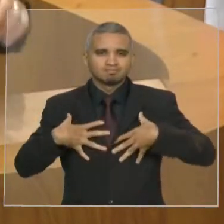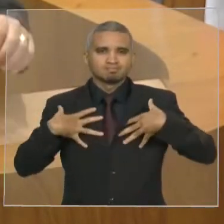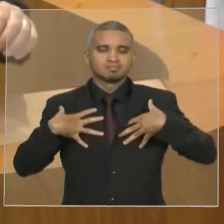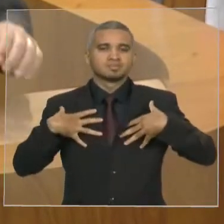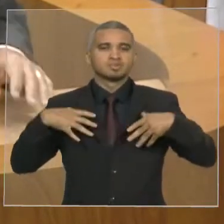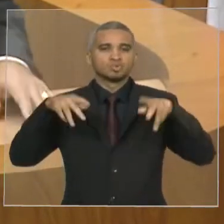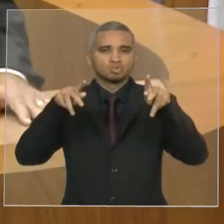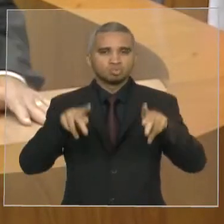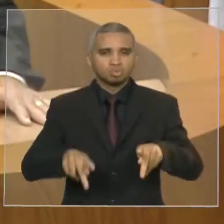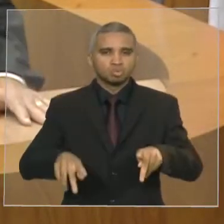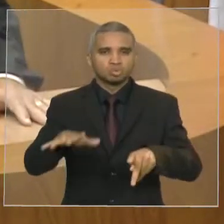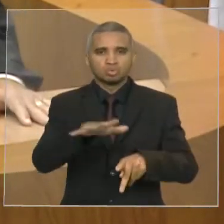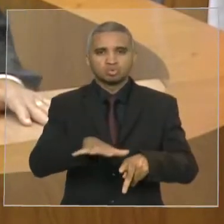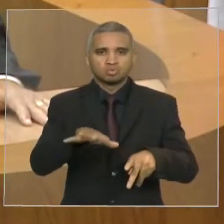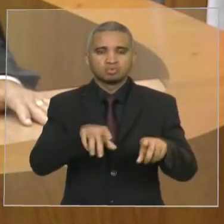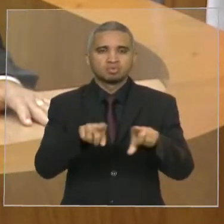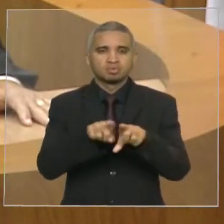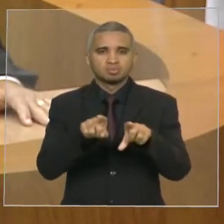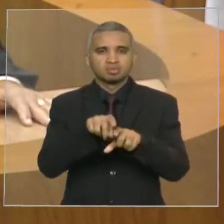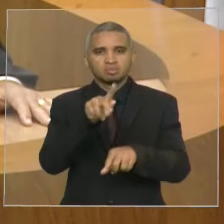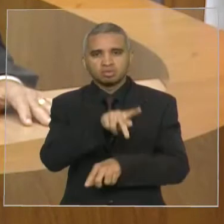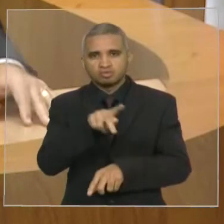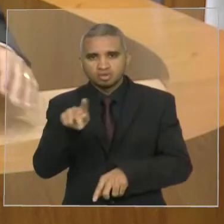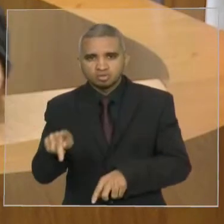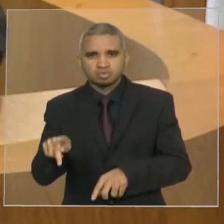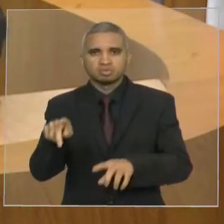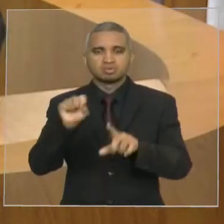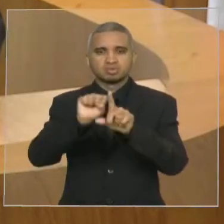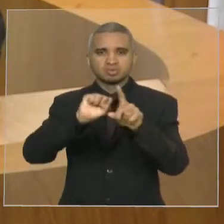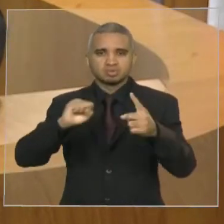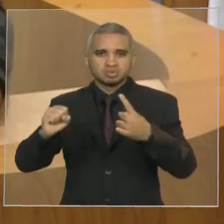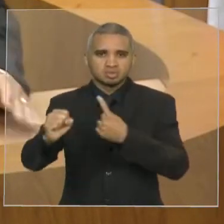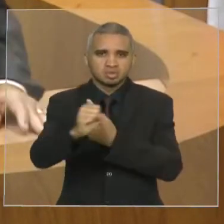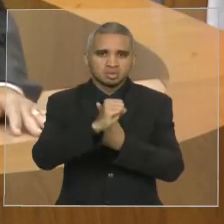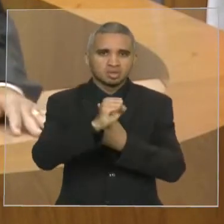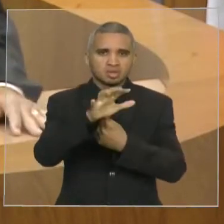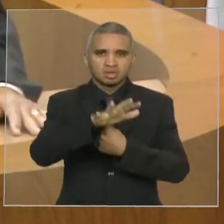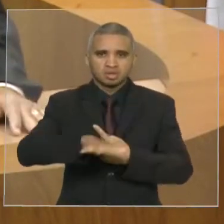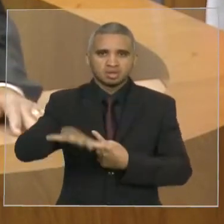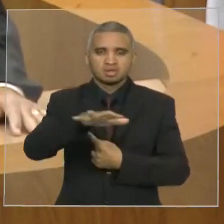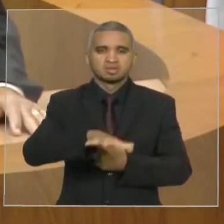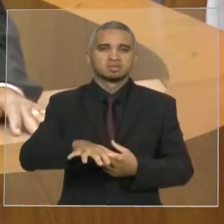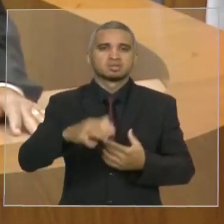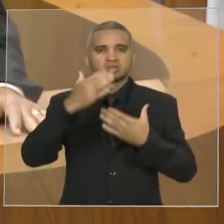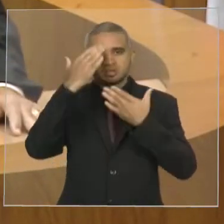comunidade educacional ali de Amarante. A sociedade agradeceu